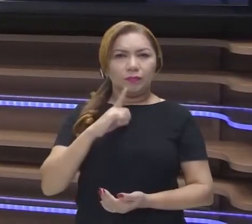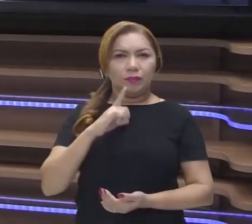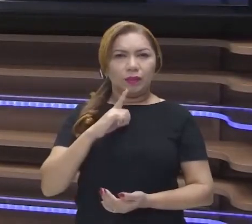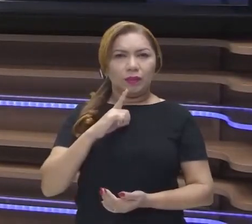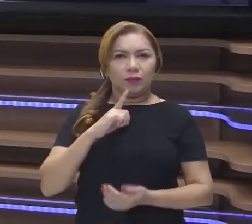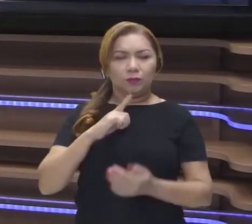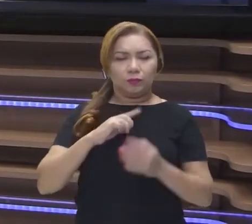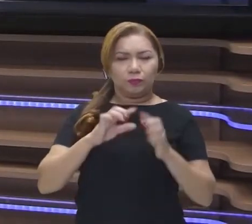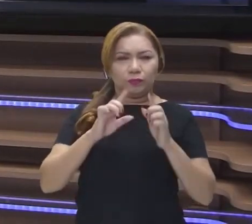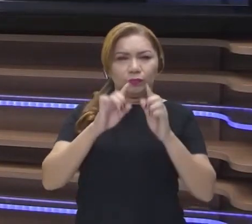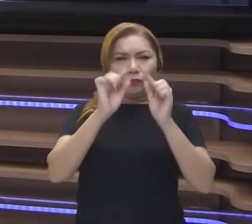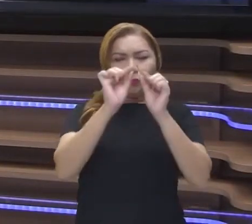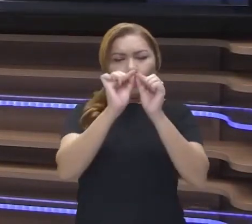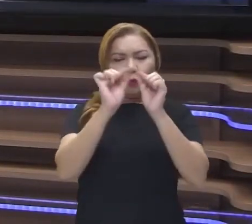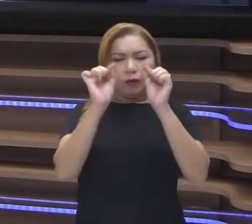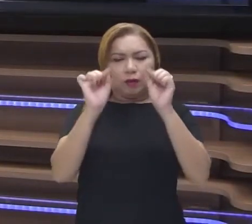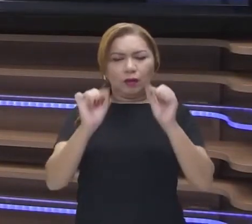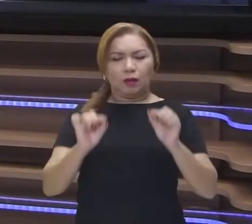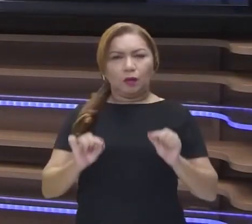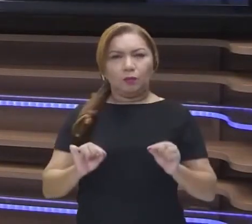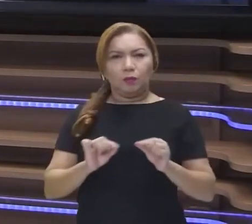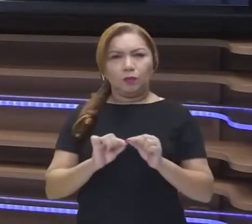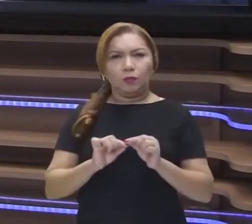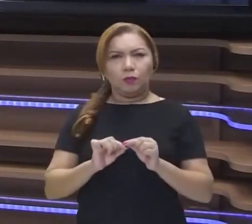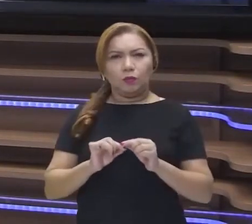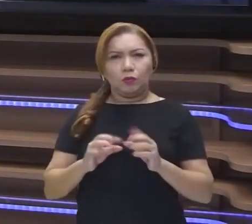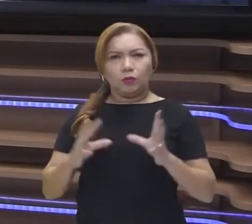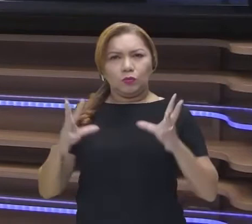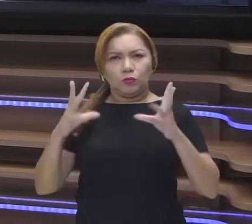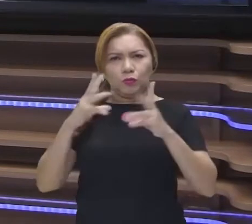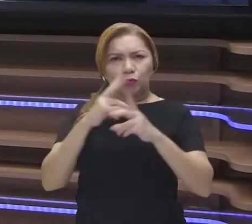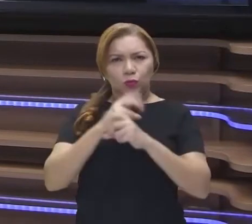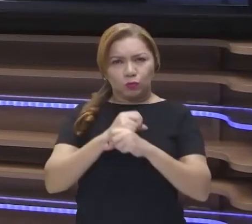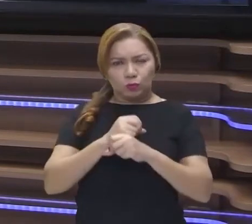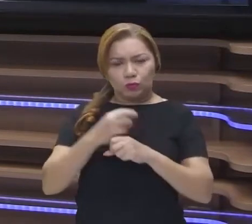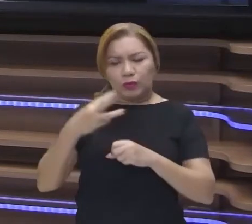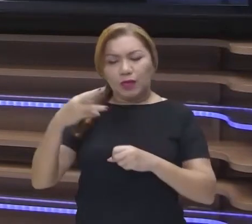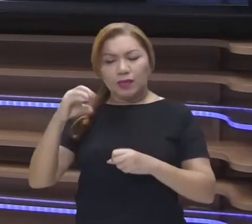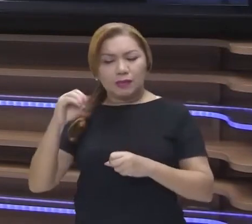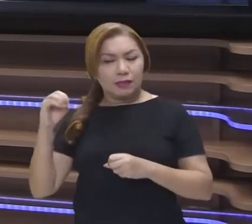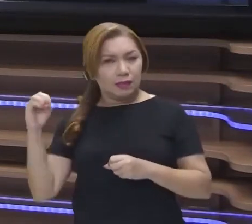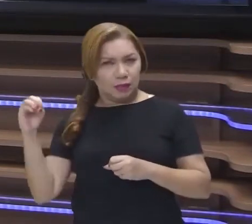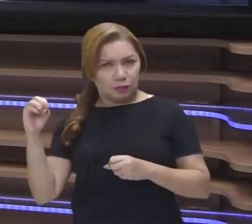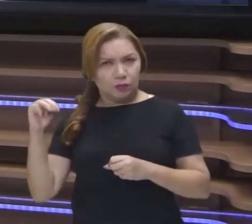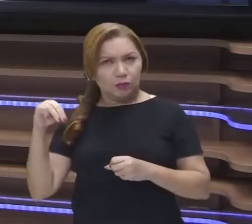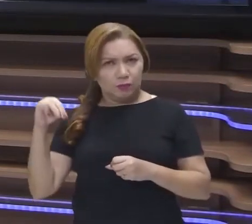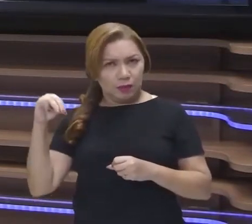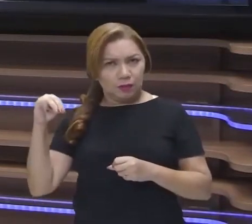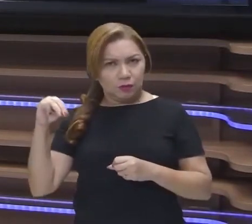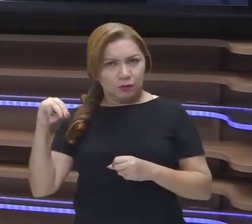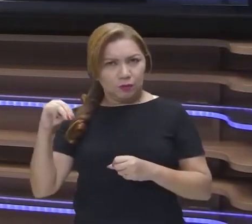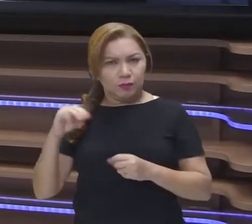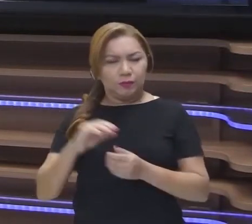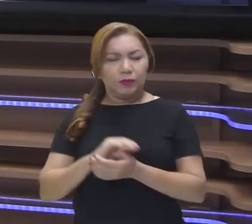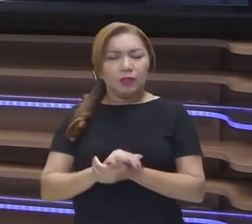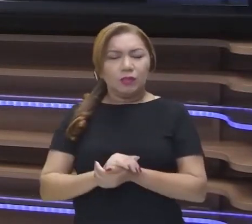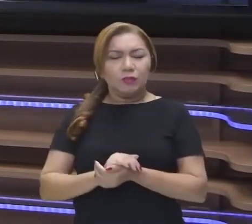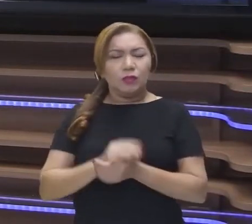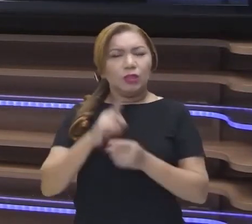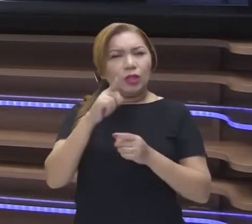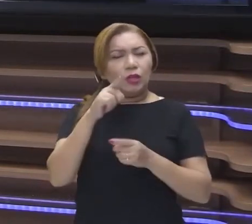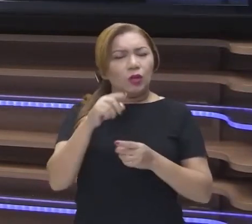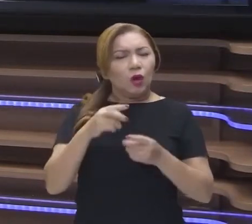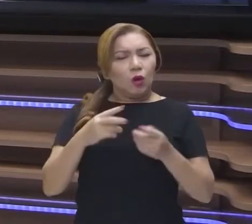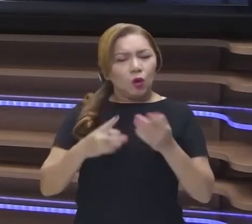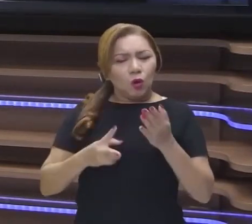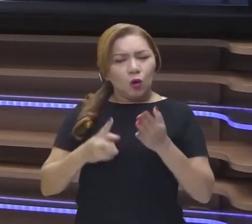nós fizemos lá um cálculo e gerou 300 metros de perímetro. Será que se eu cortar e pegar e medir